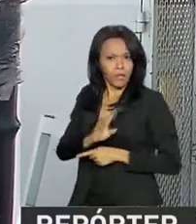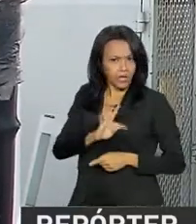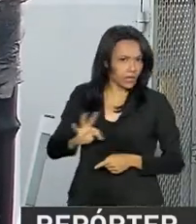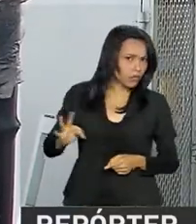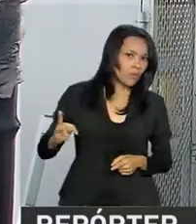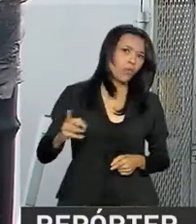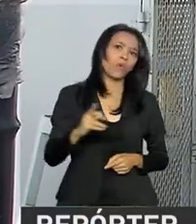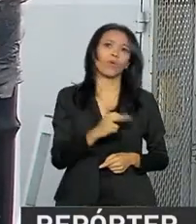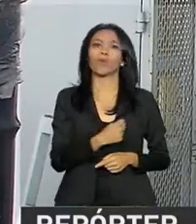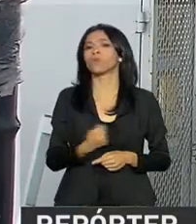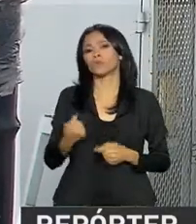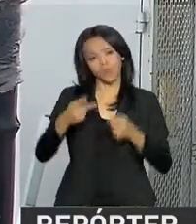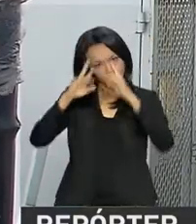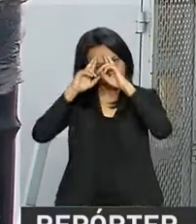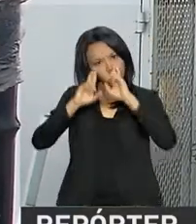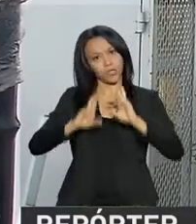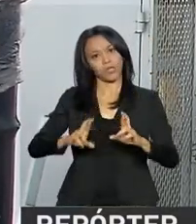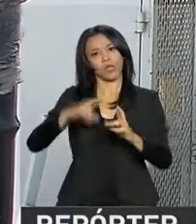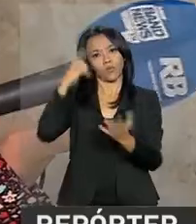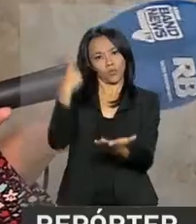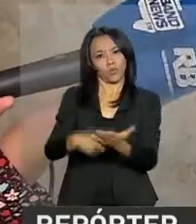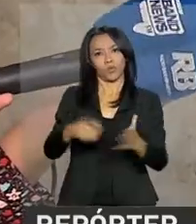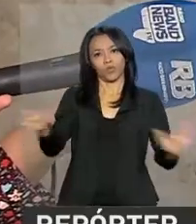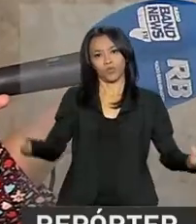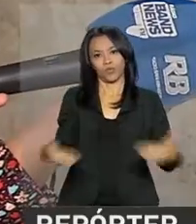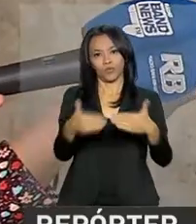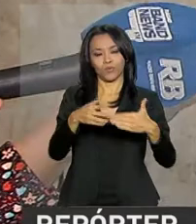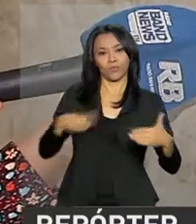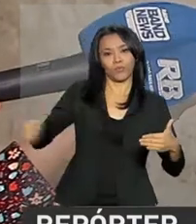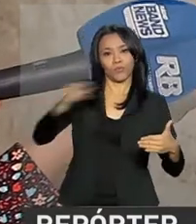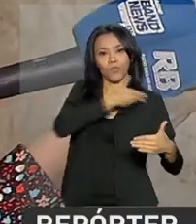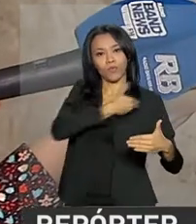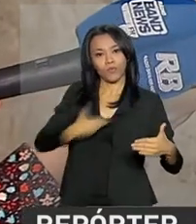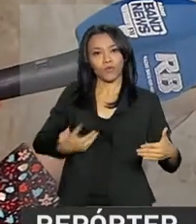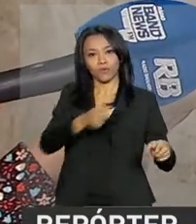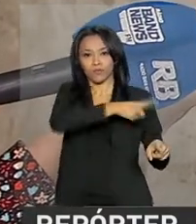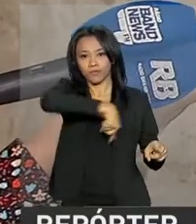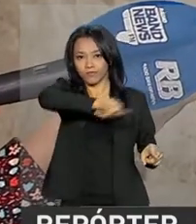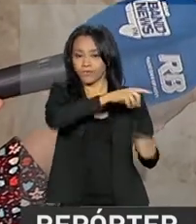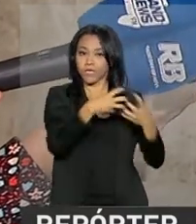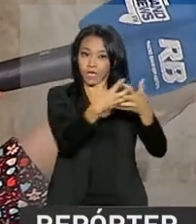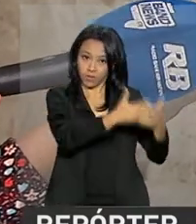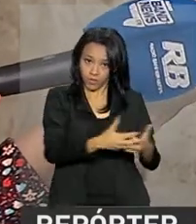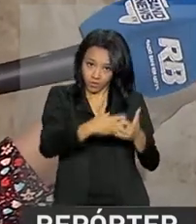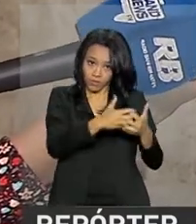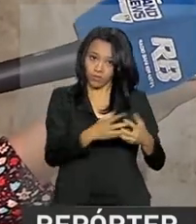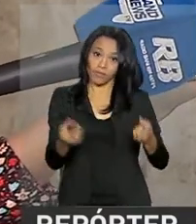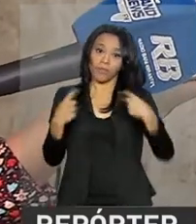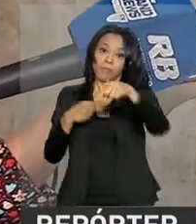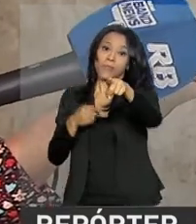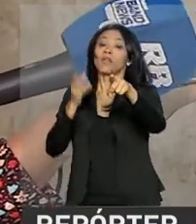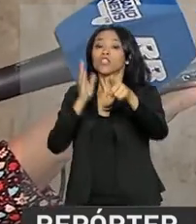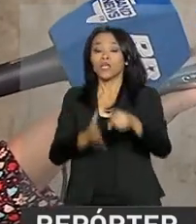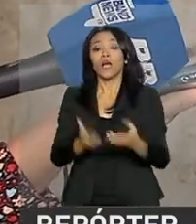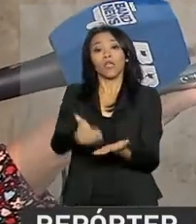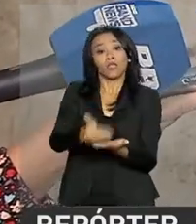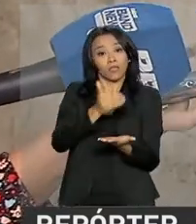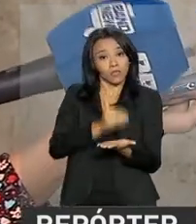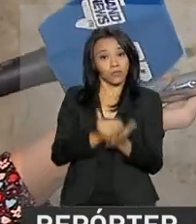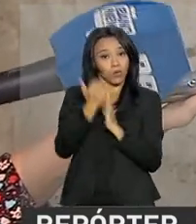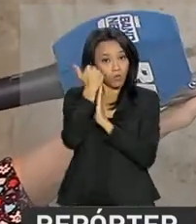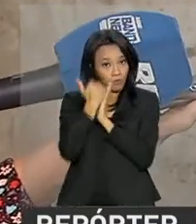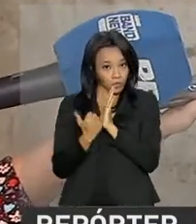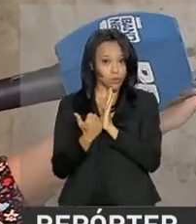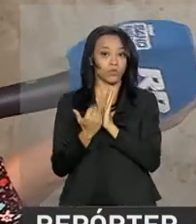com os caminhoneiros sejam cumpridos. Os 46 centavos, a própria BR Distribuidora já se antecipou